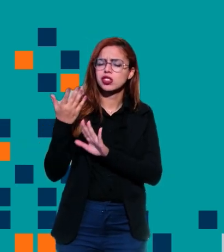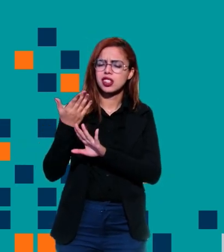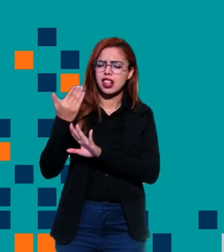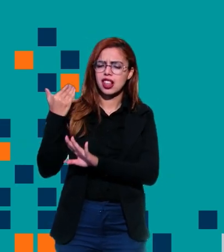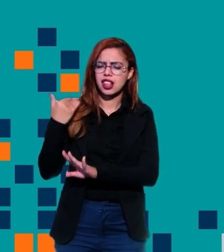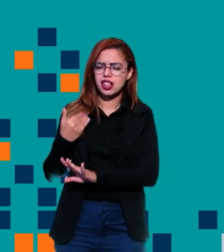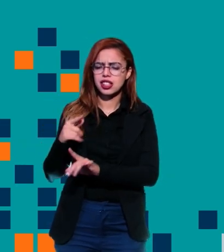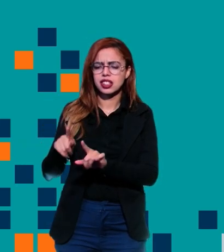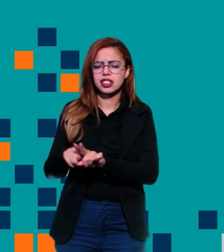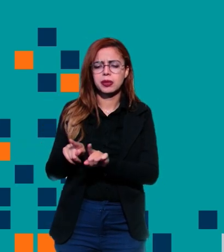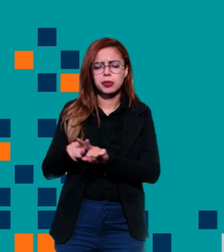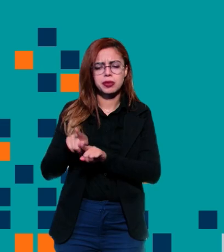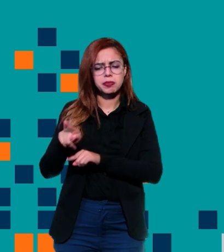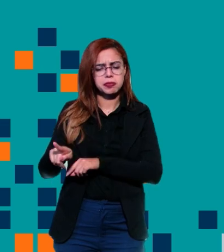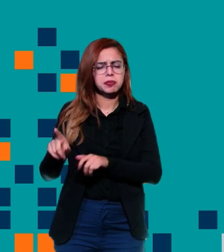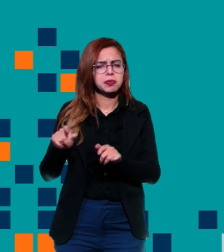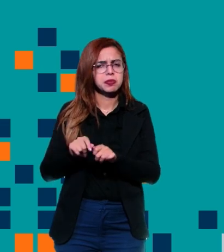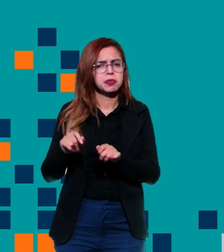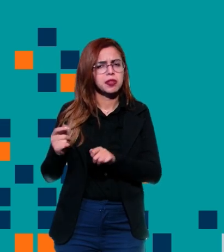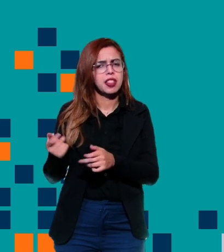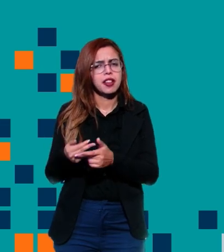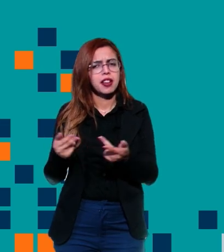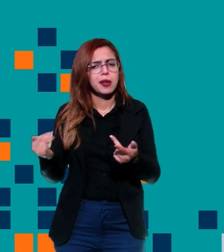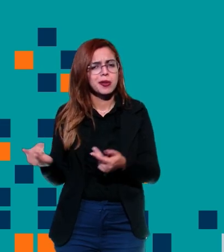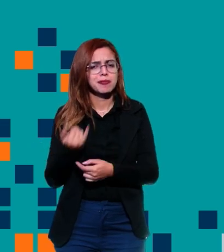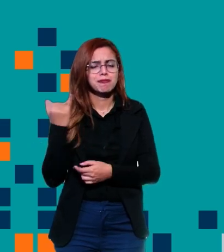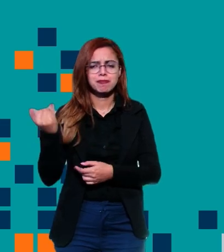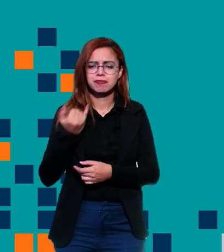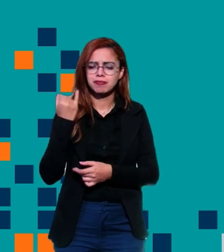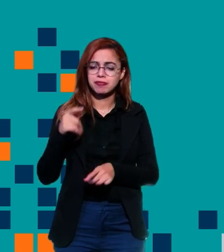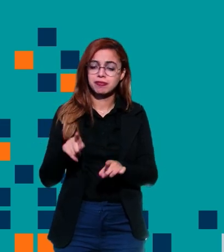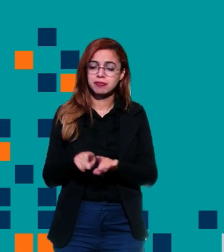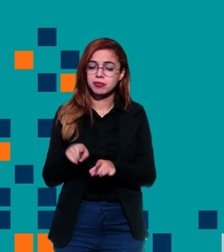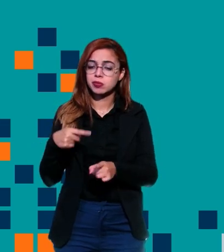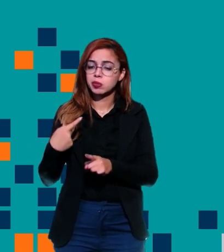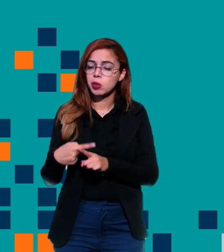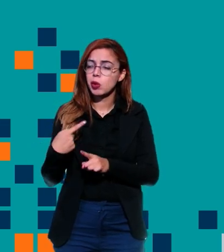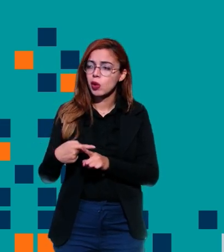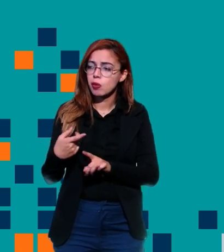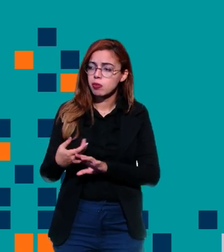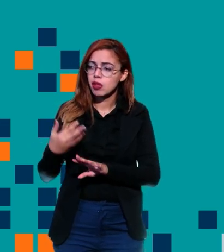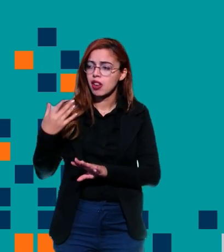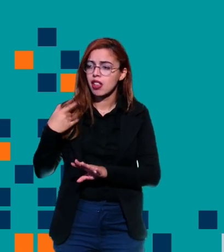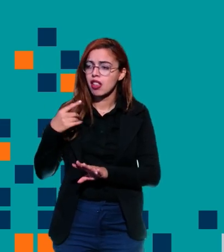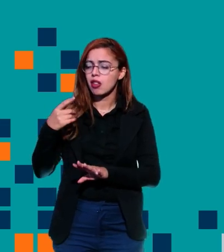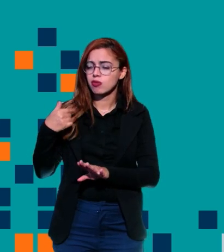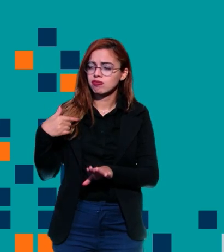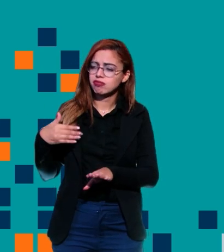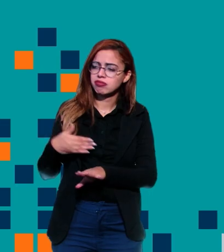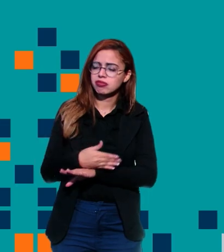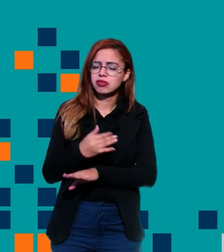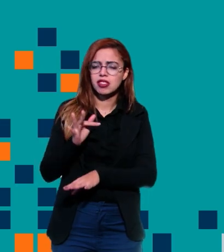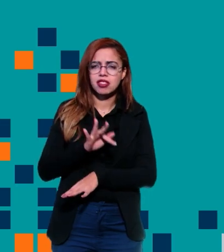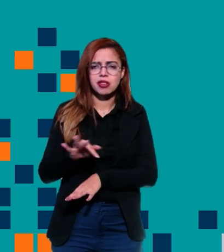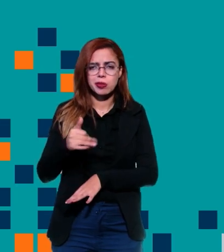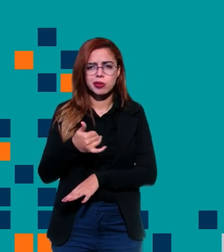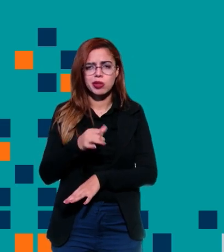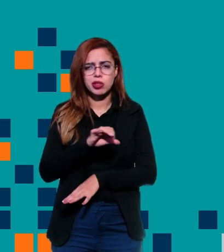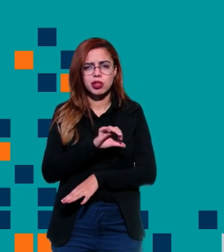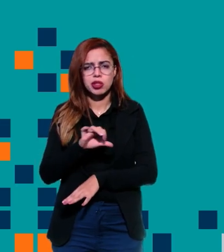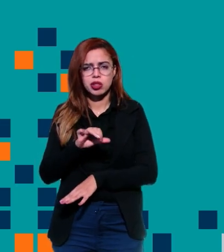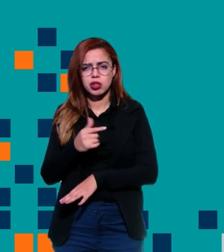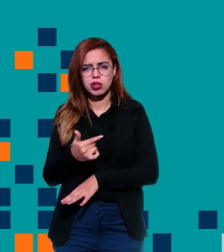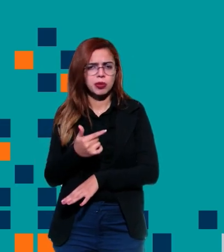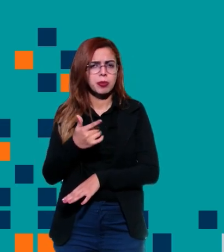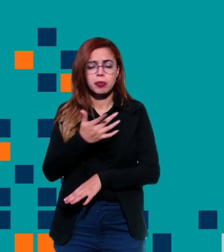né? E tinha feito muita coisa importante. E por que, na época que eu entrei na faculdade, em 92, ninguém falava nele